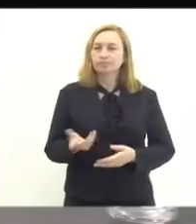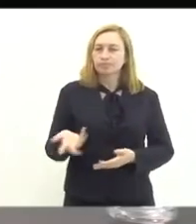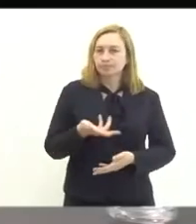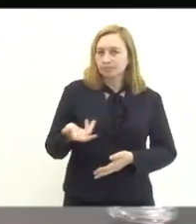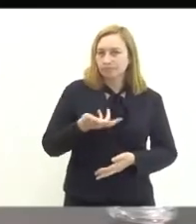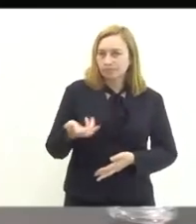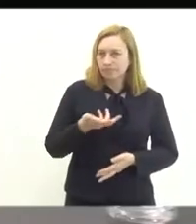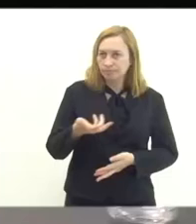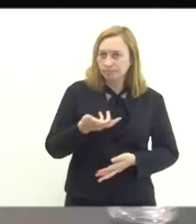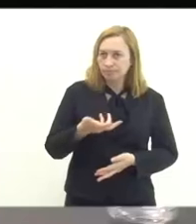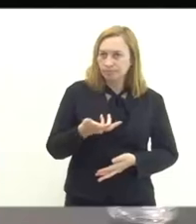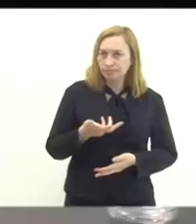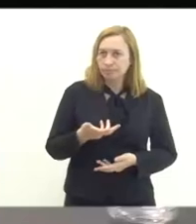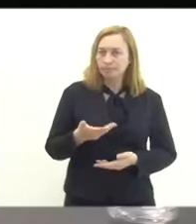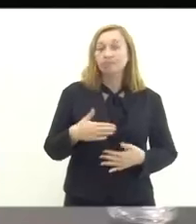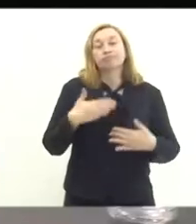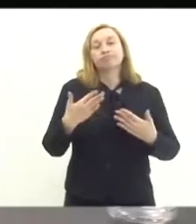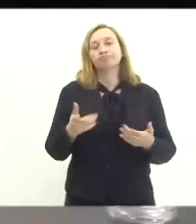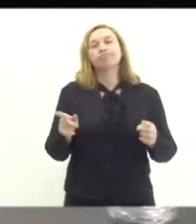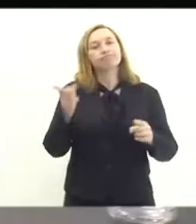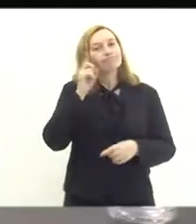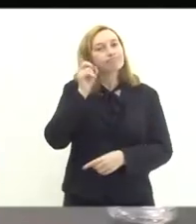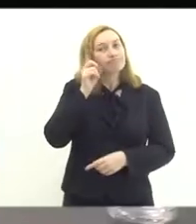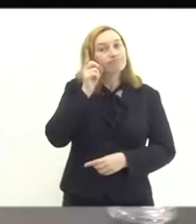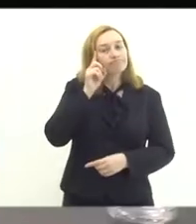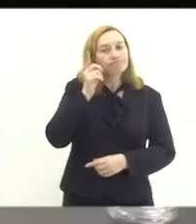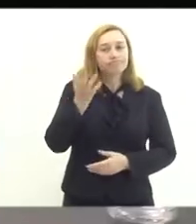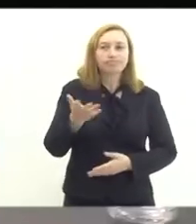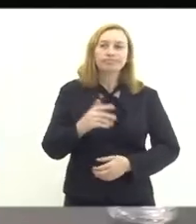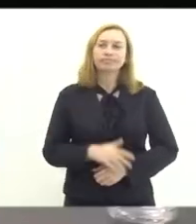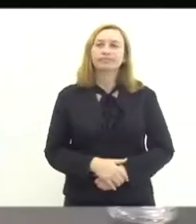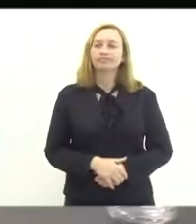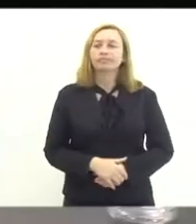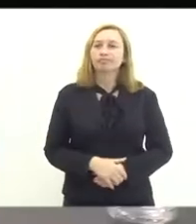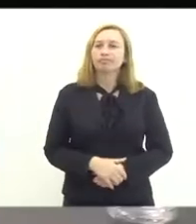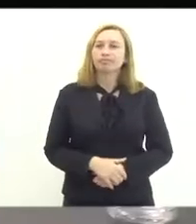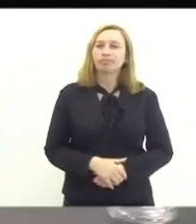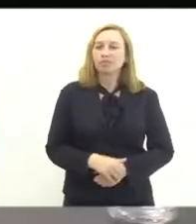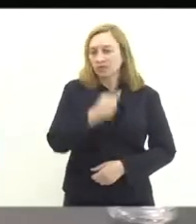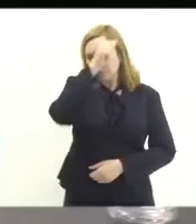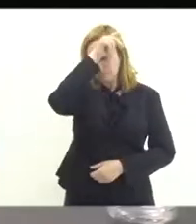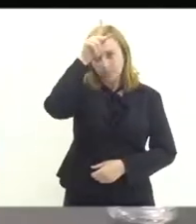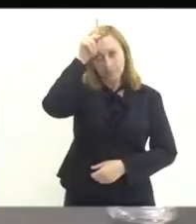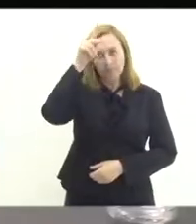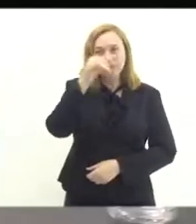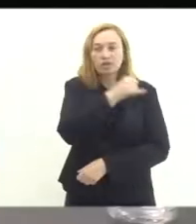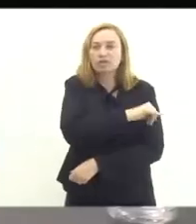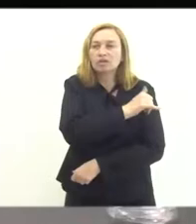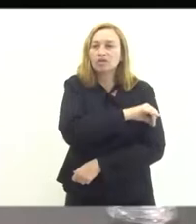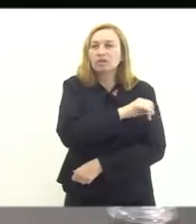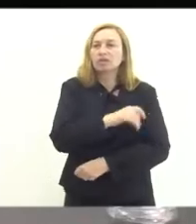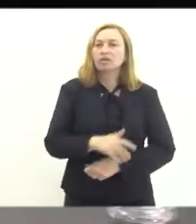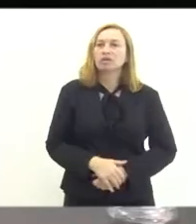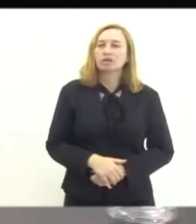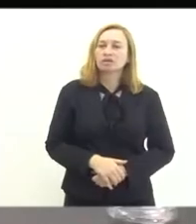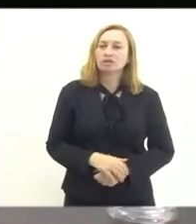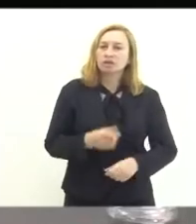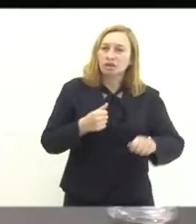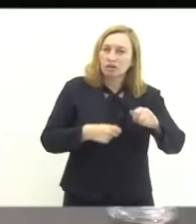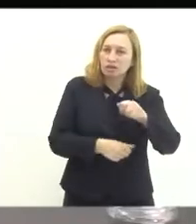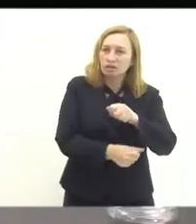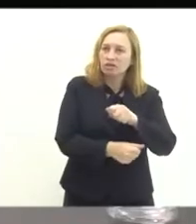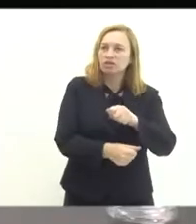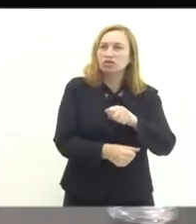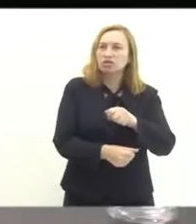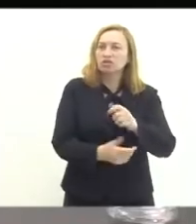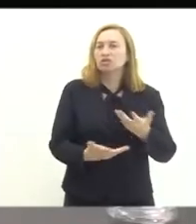aceleradas né me surpreende a cada dia e a prefeitura do Rio ela vem investindo